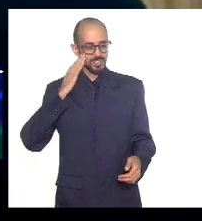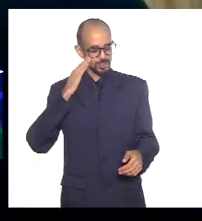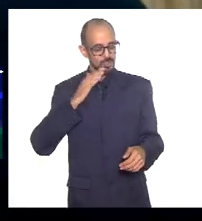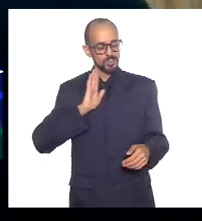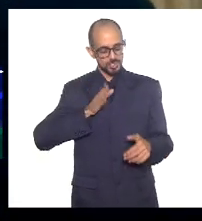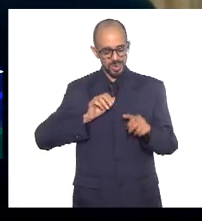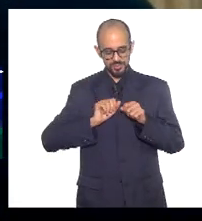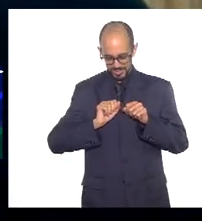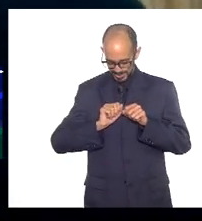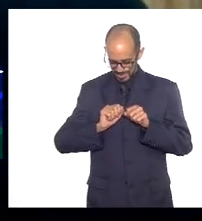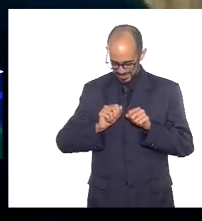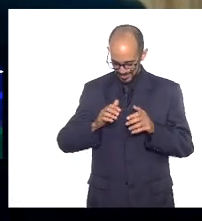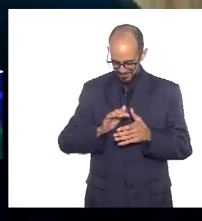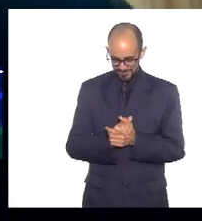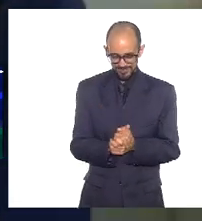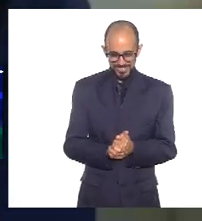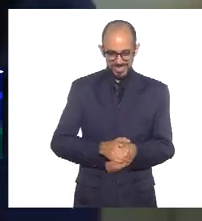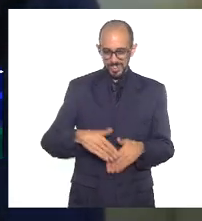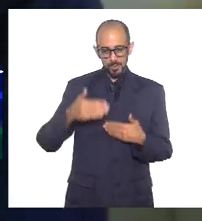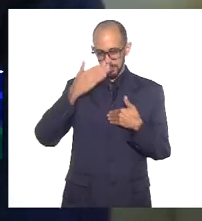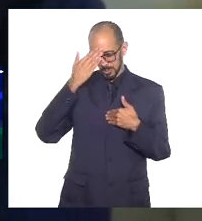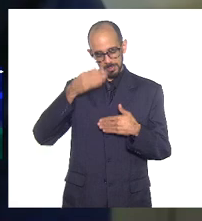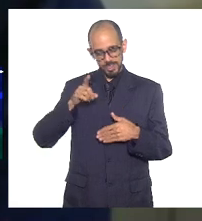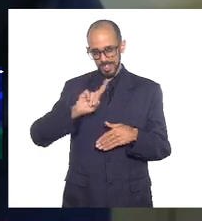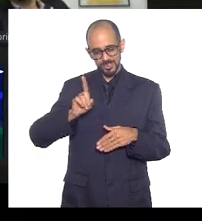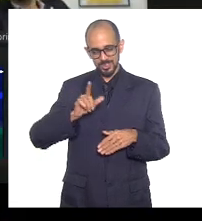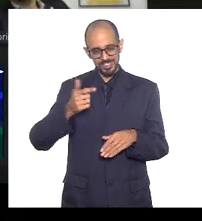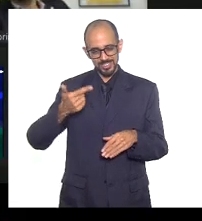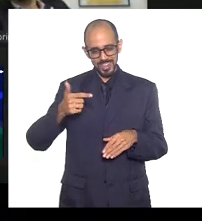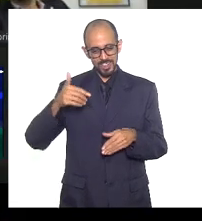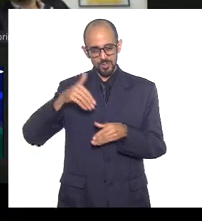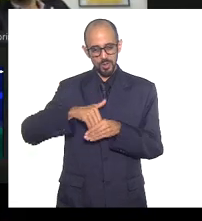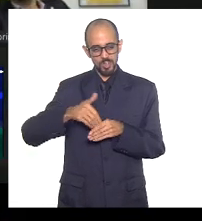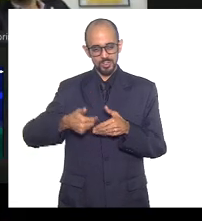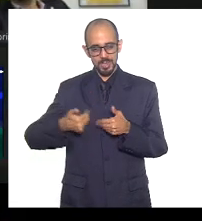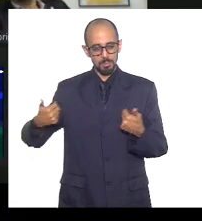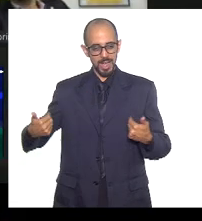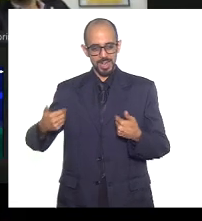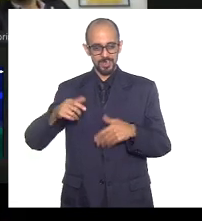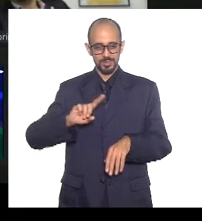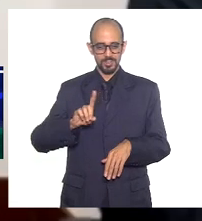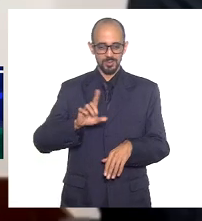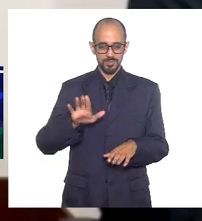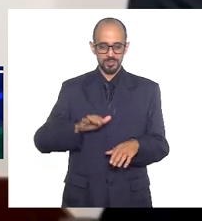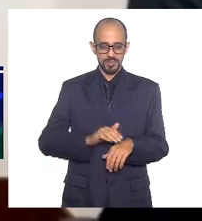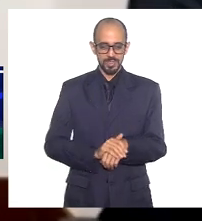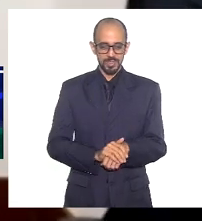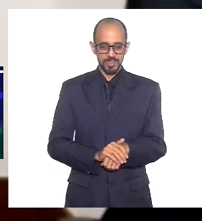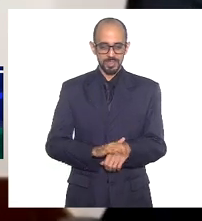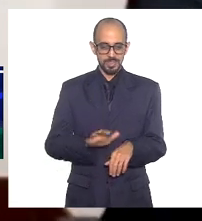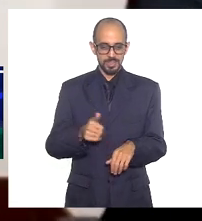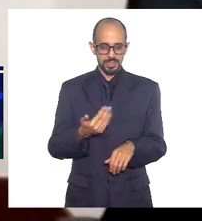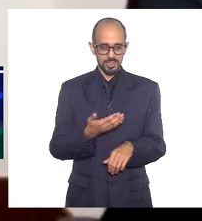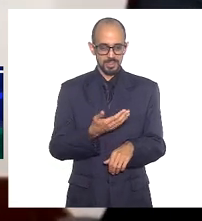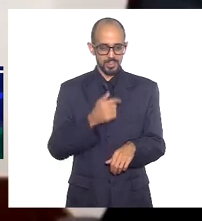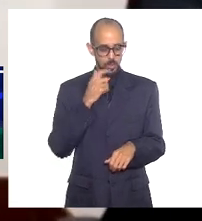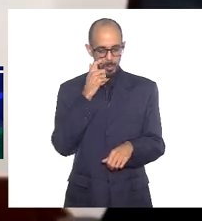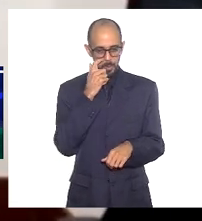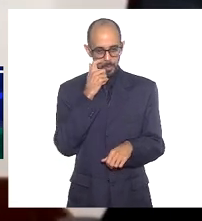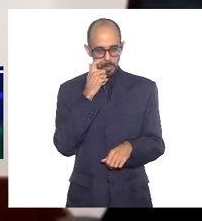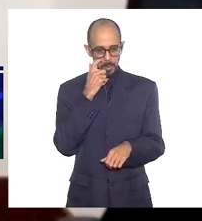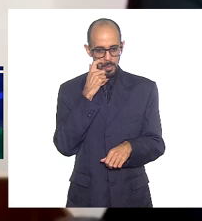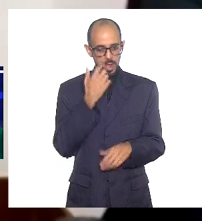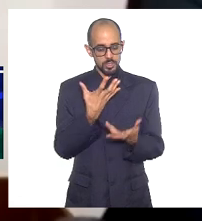ok muito obrigado não tem voto separado nenhum a presidência defere pedido do relator da comissão de construção e justiça